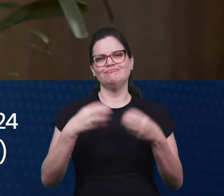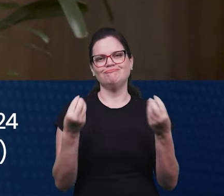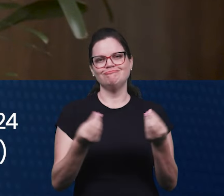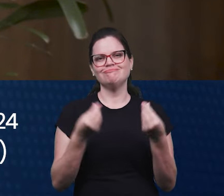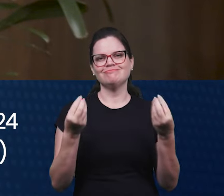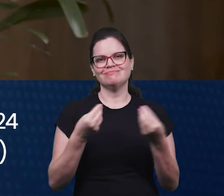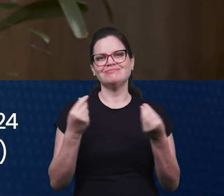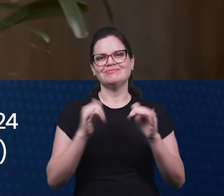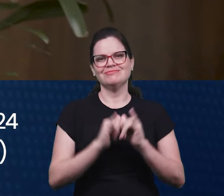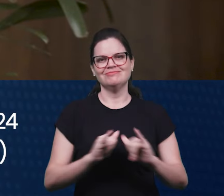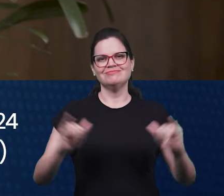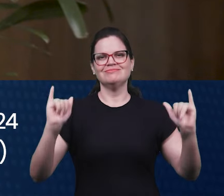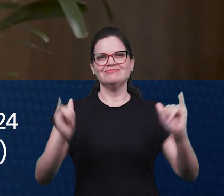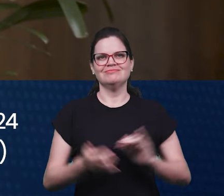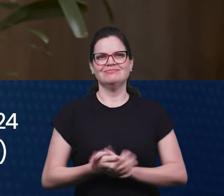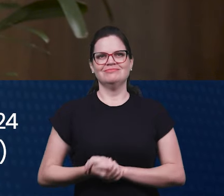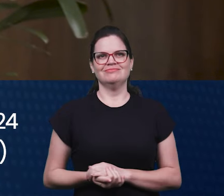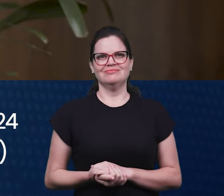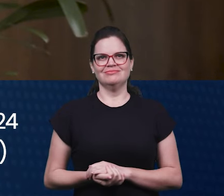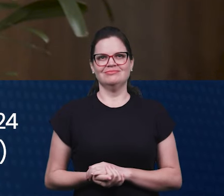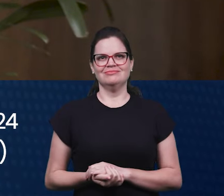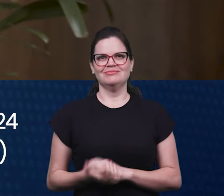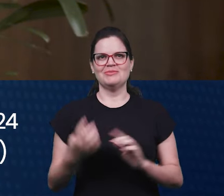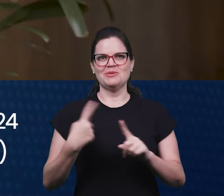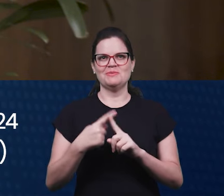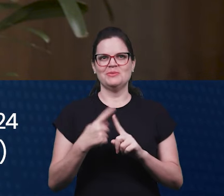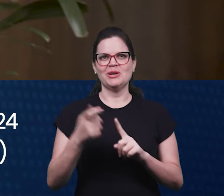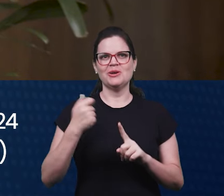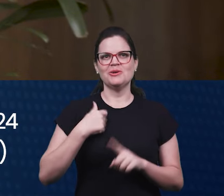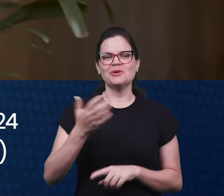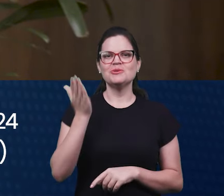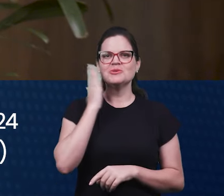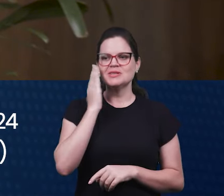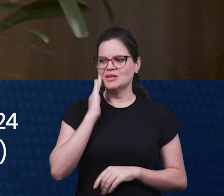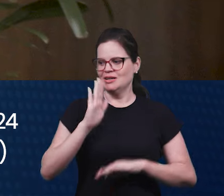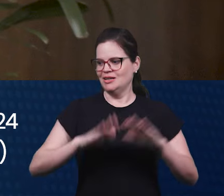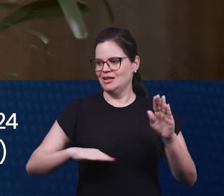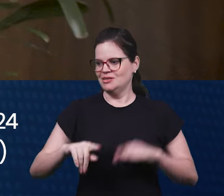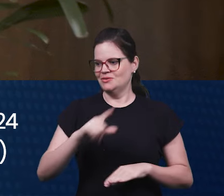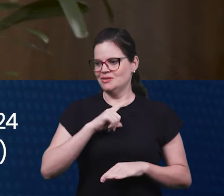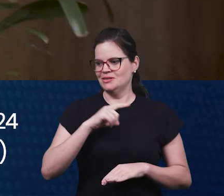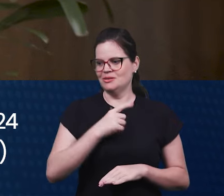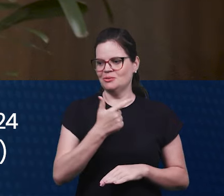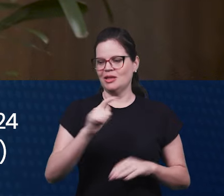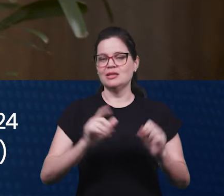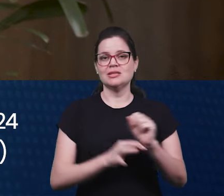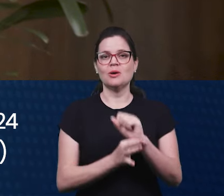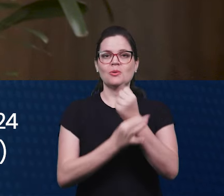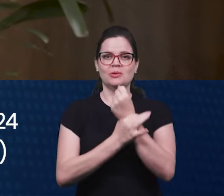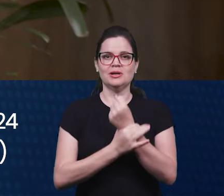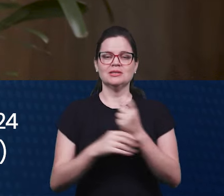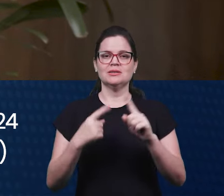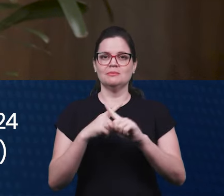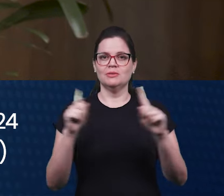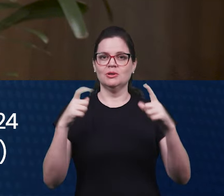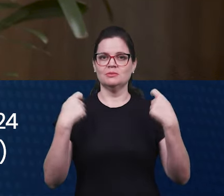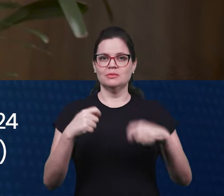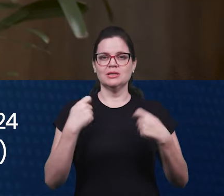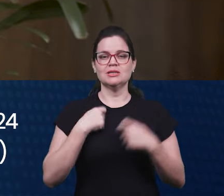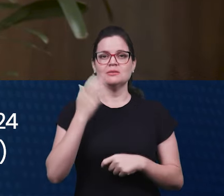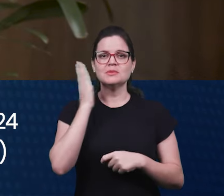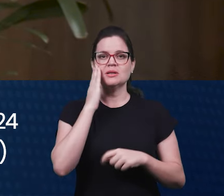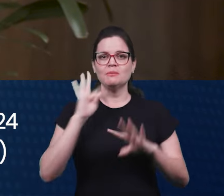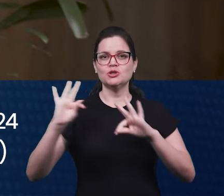algumas doenças nos trazem preocupação medo e insegurança mas nós precisamos Eh saber que